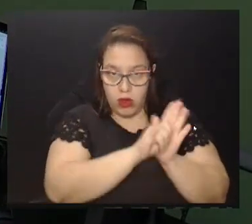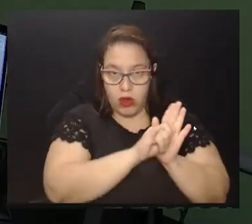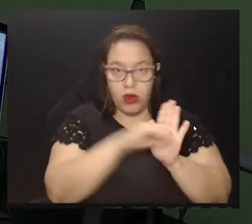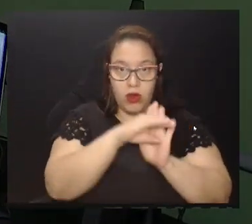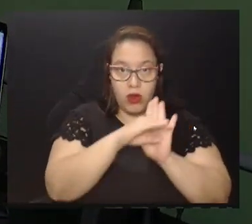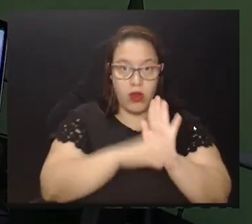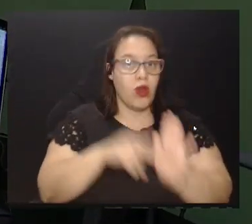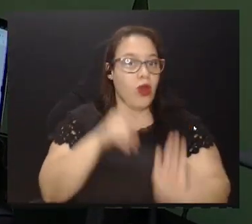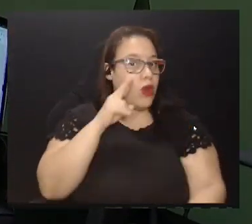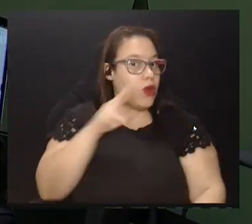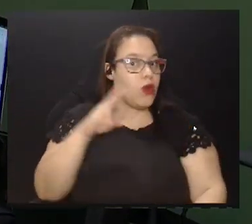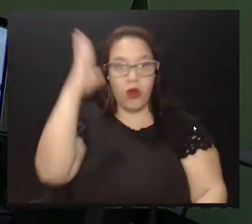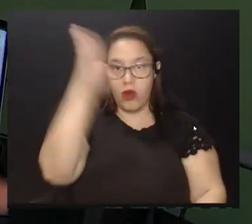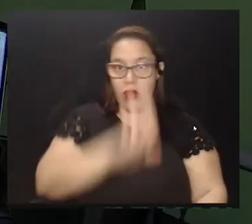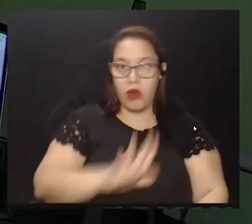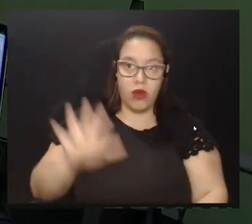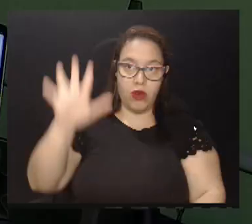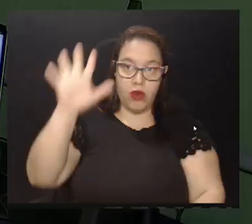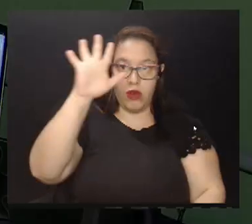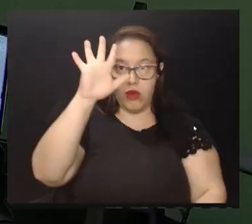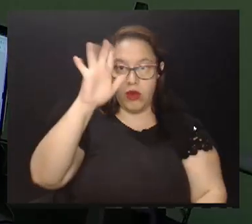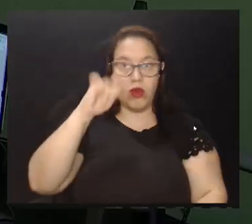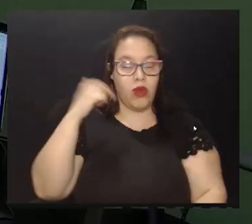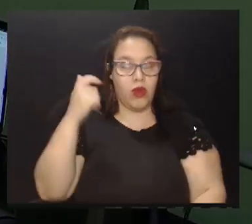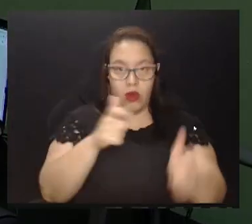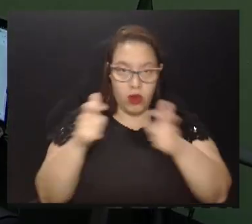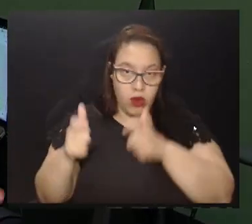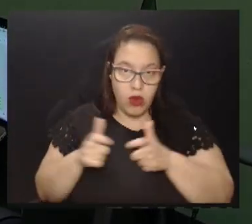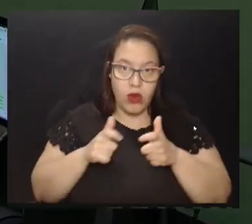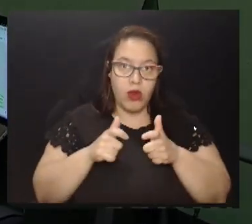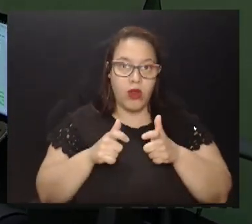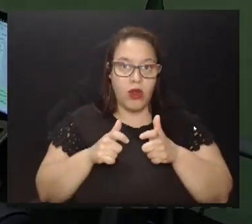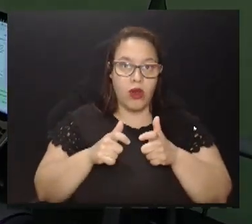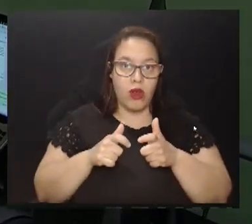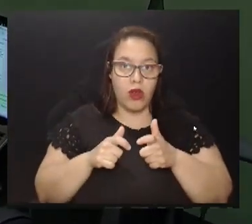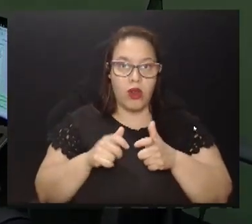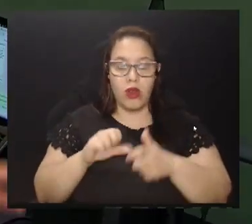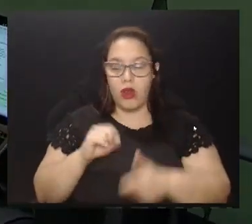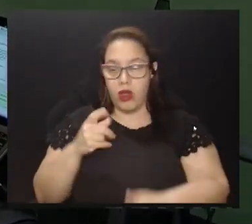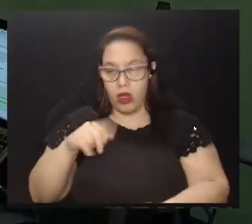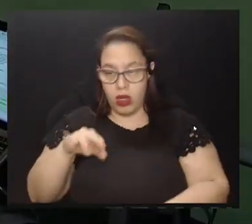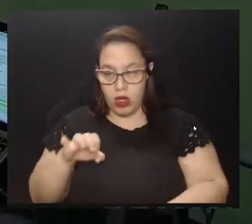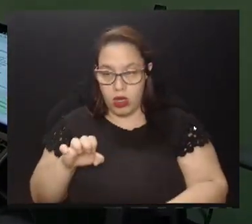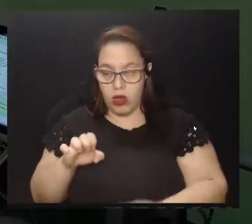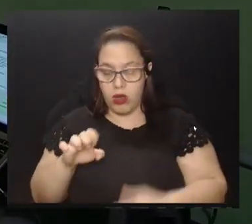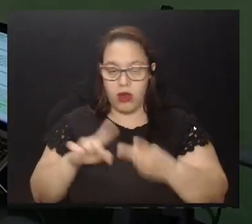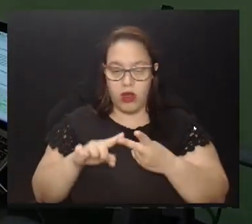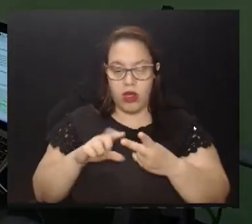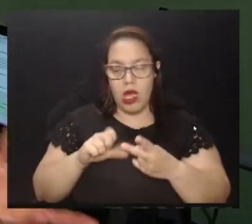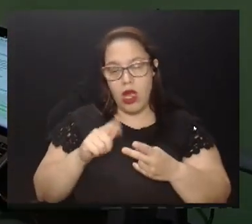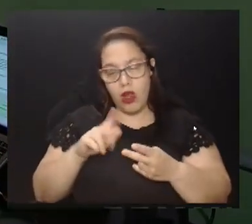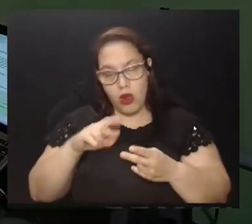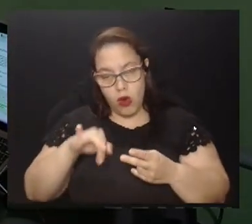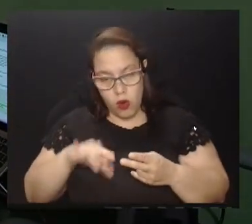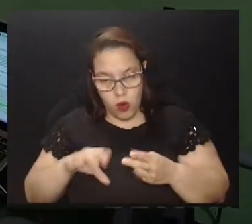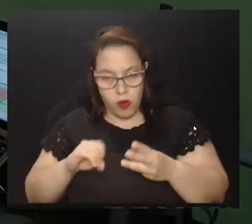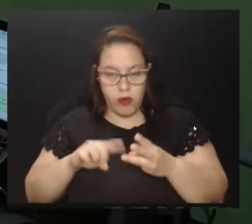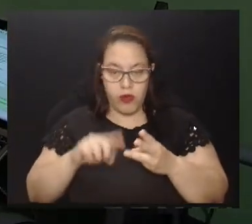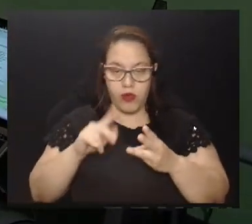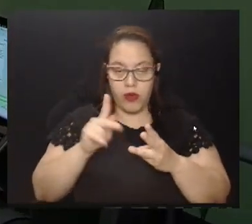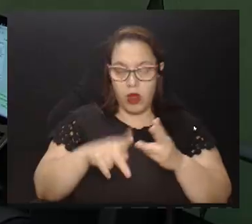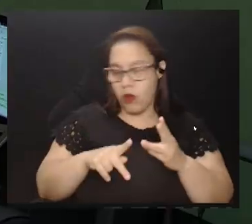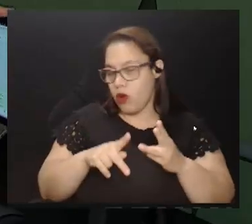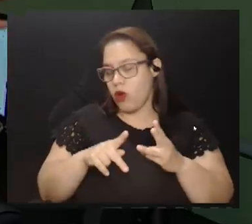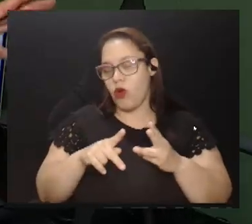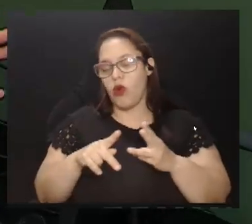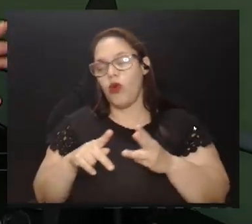fora do Brasil. Então aqui a gente tem que escrever sinopse, argumento, logline, projeto fílmico, orçamento. Então